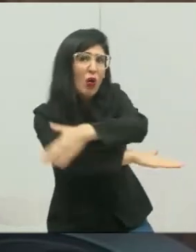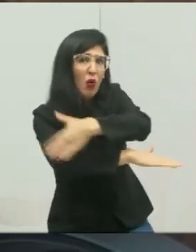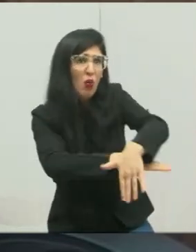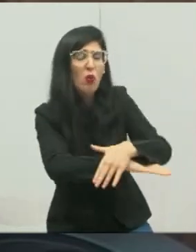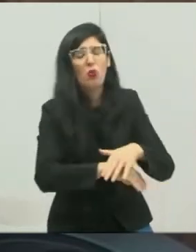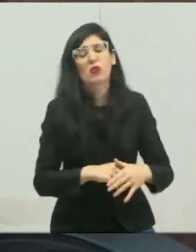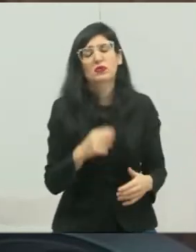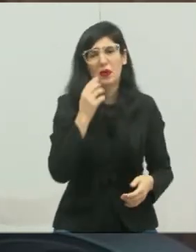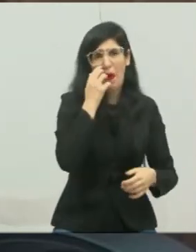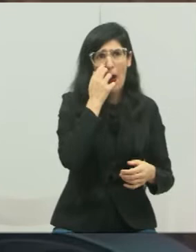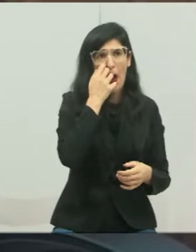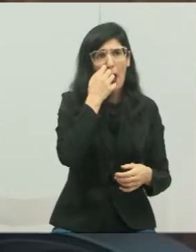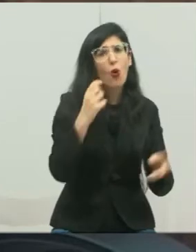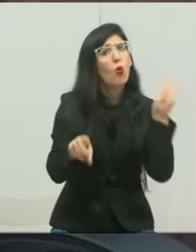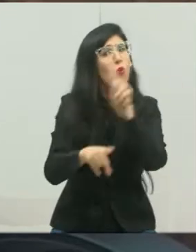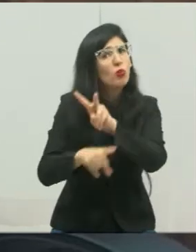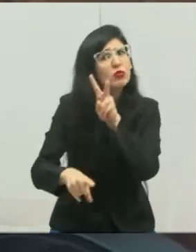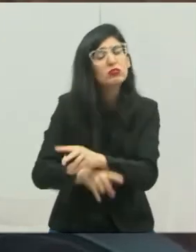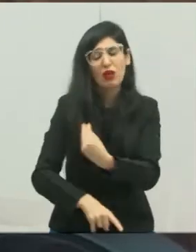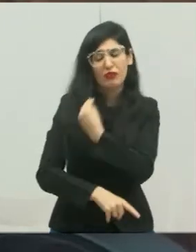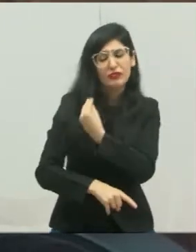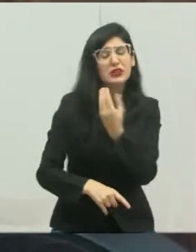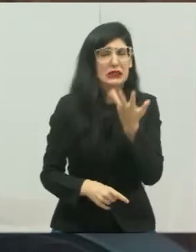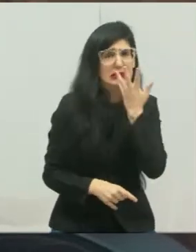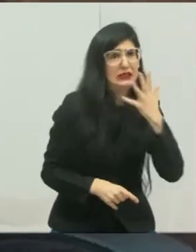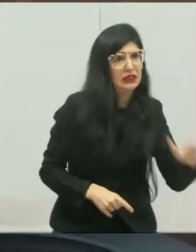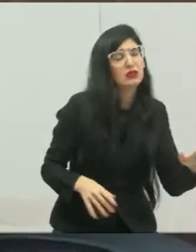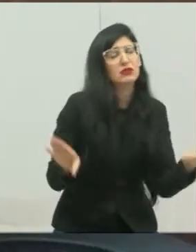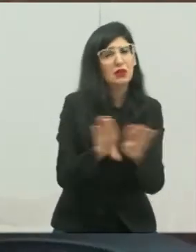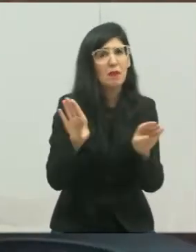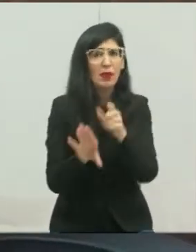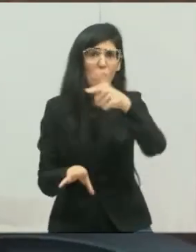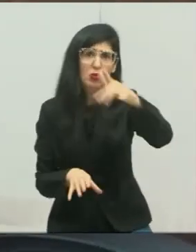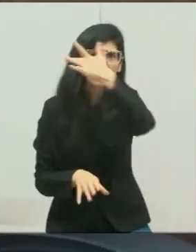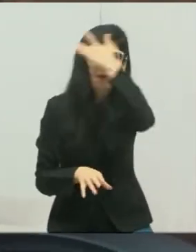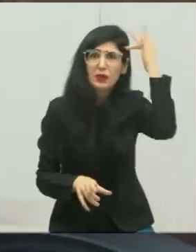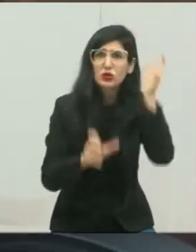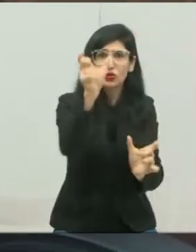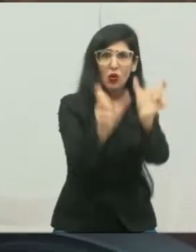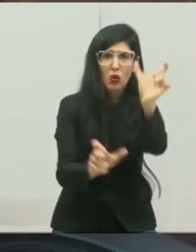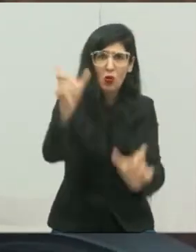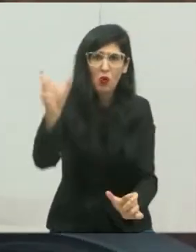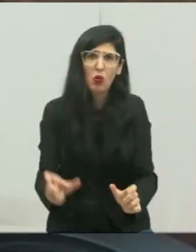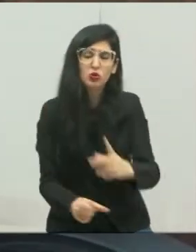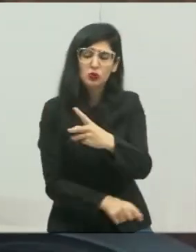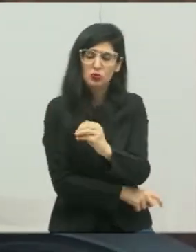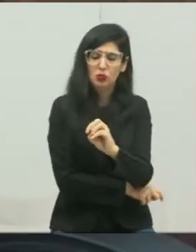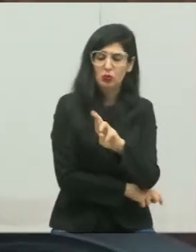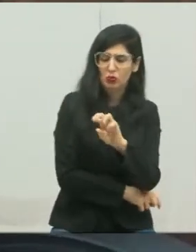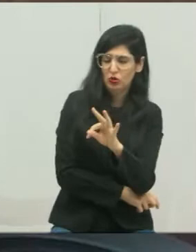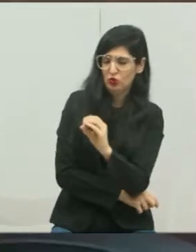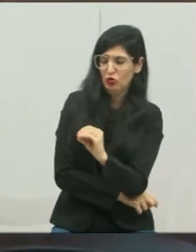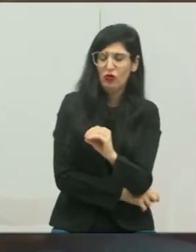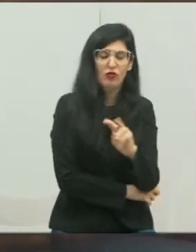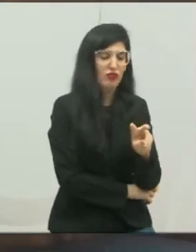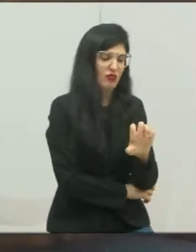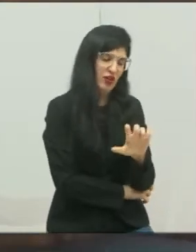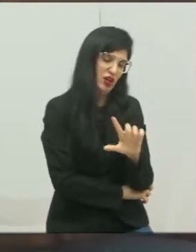pela prevenção e proteção da vida de todas as crianças e dos moradores da Estância do Porto Velho, na rua